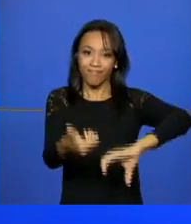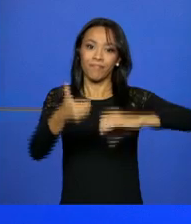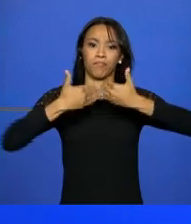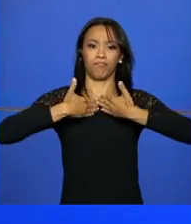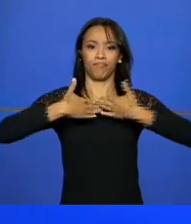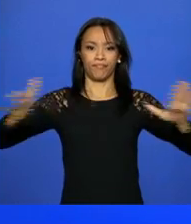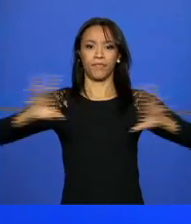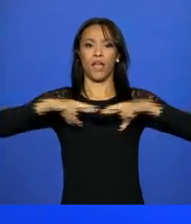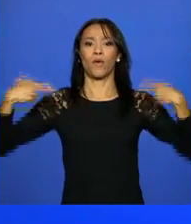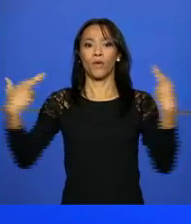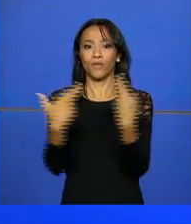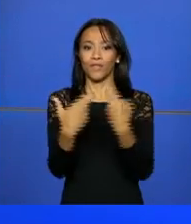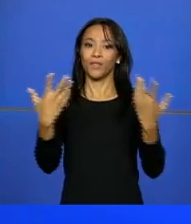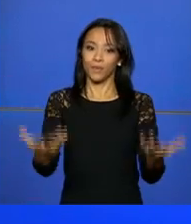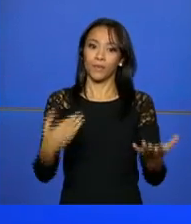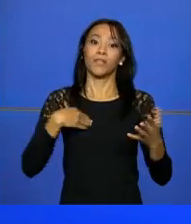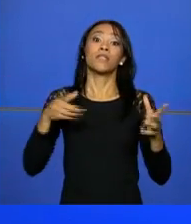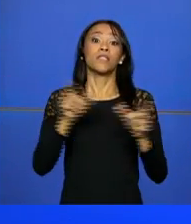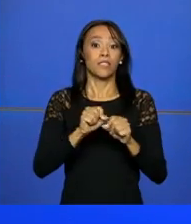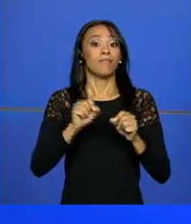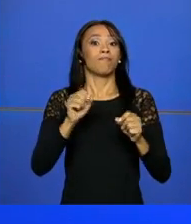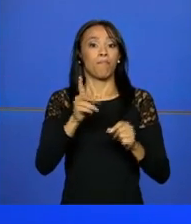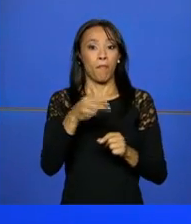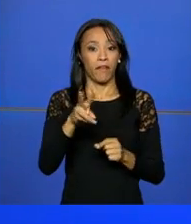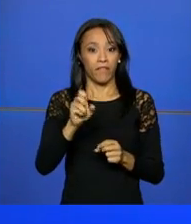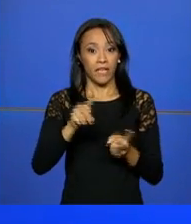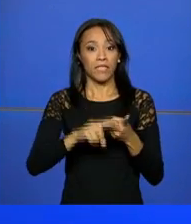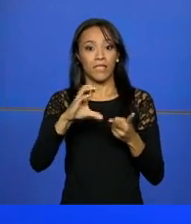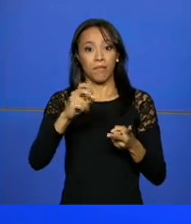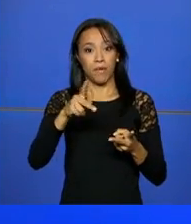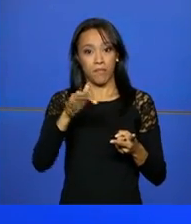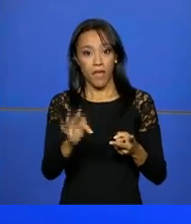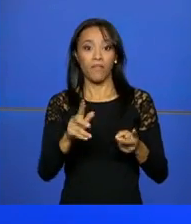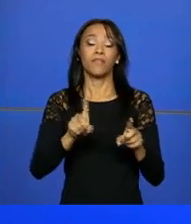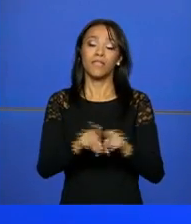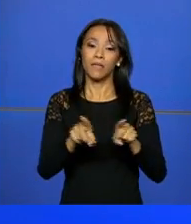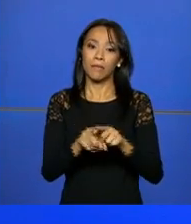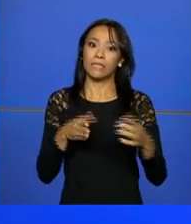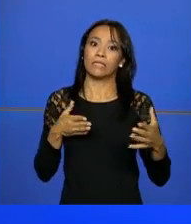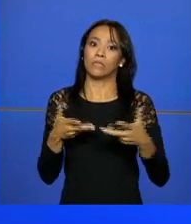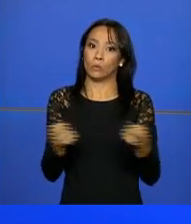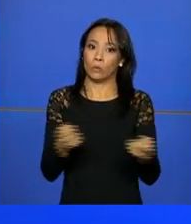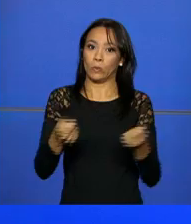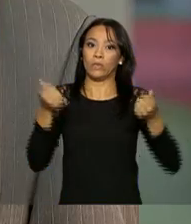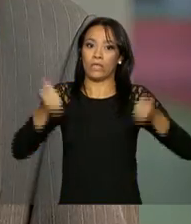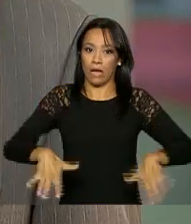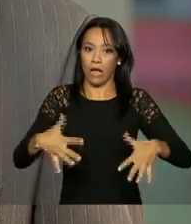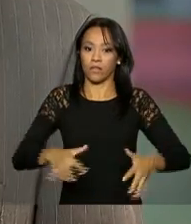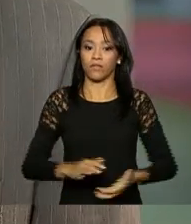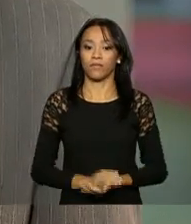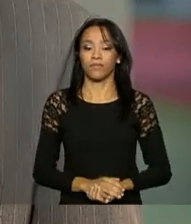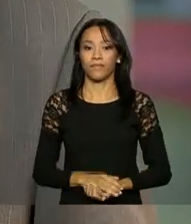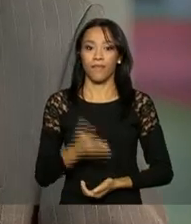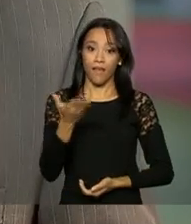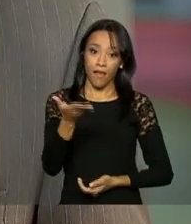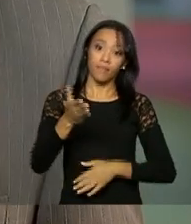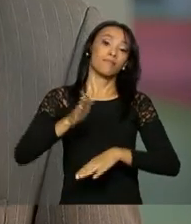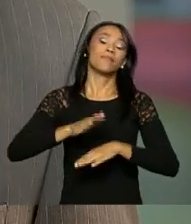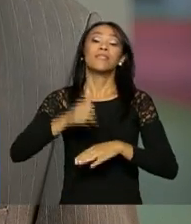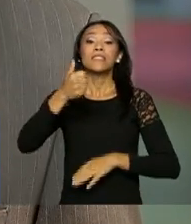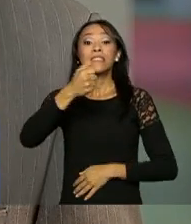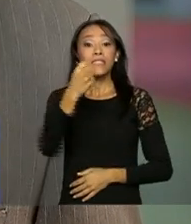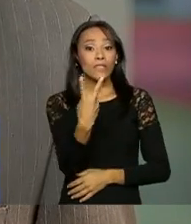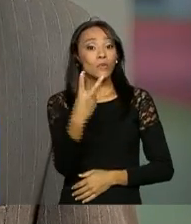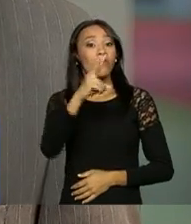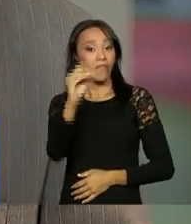do Congresso Nacional e defendeu reforma da Previdência, CPMF e limite de gastos. Esta foi a segunda vez que a